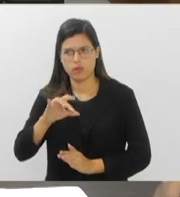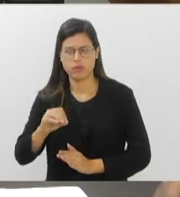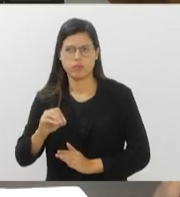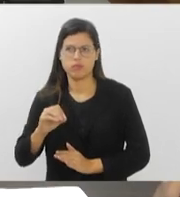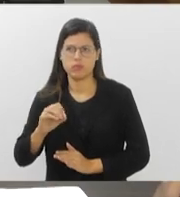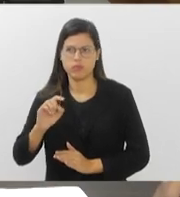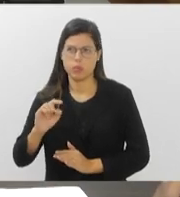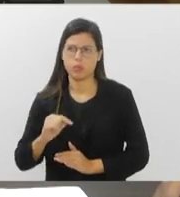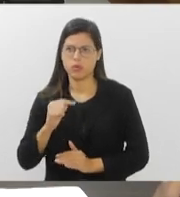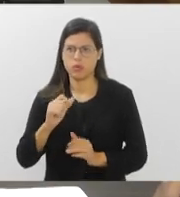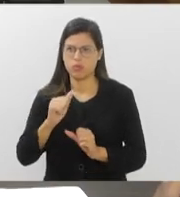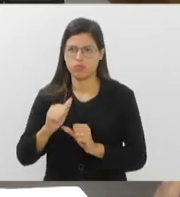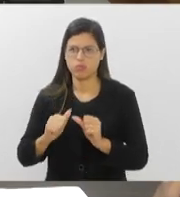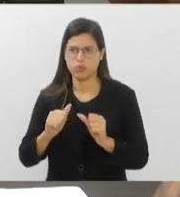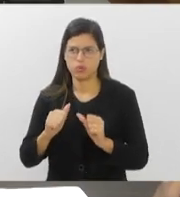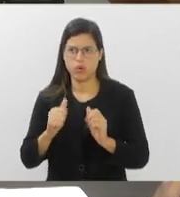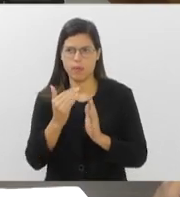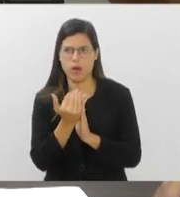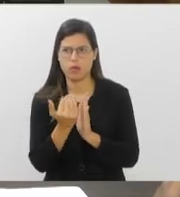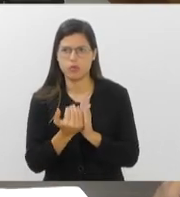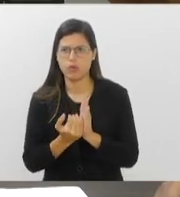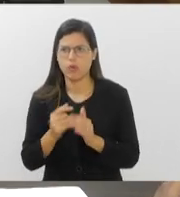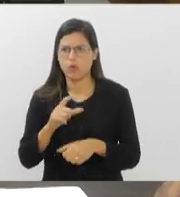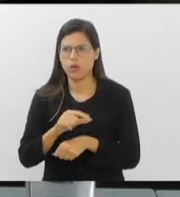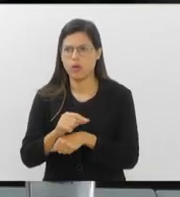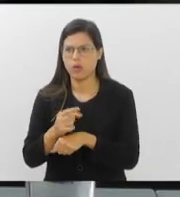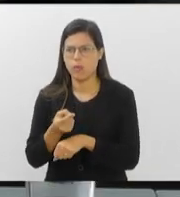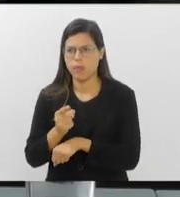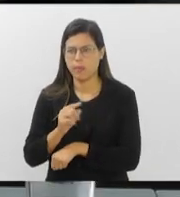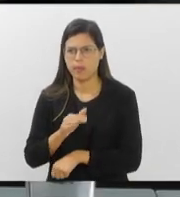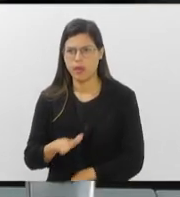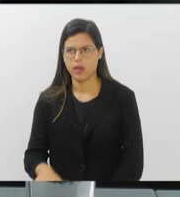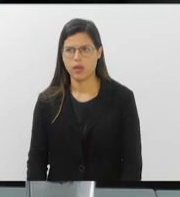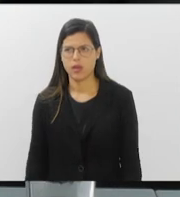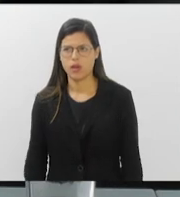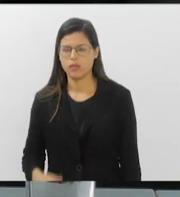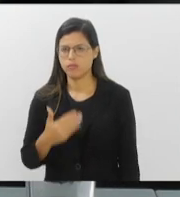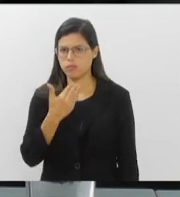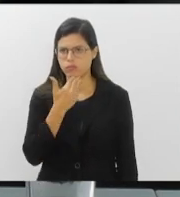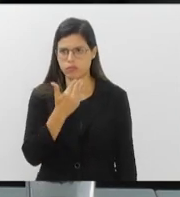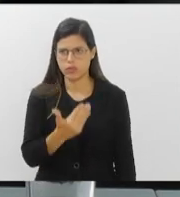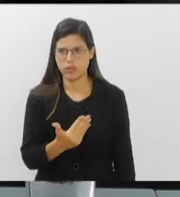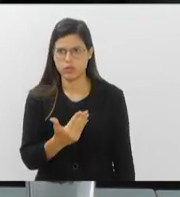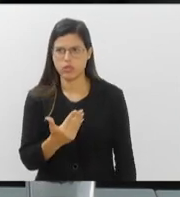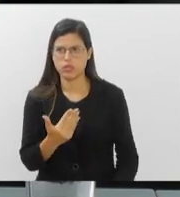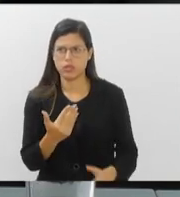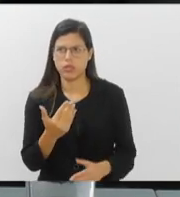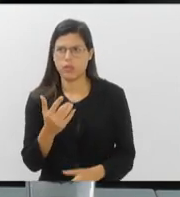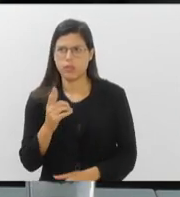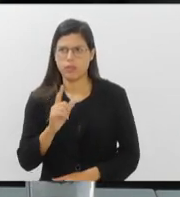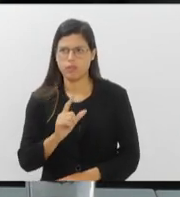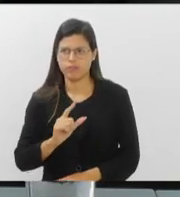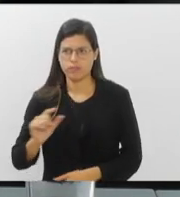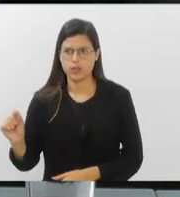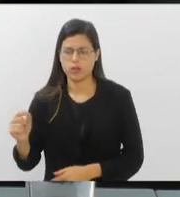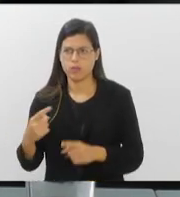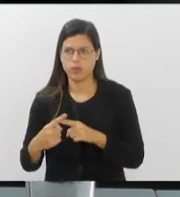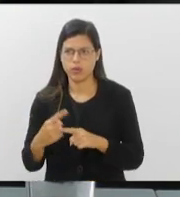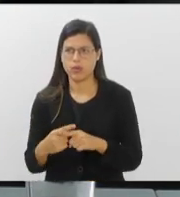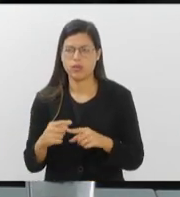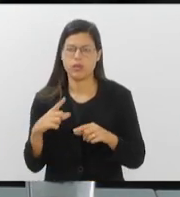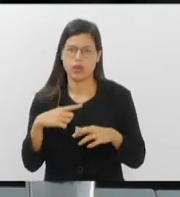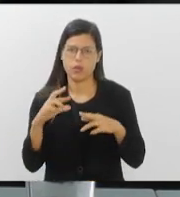horas é a instalação, deputado Fred, da CPI? 1h30. Eu vou pedir a solicitação à Vossa Excelência de me retirar, que eu tenho reunião de bancada às 13